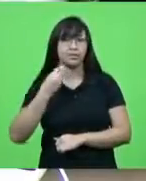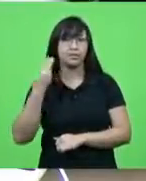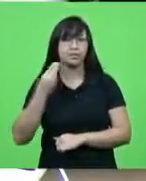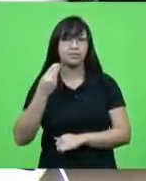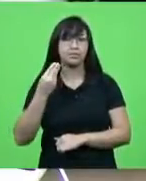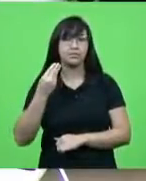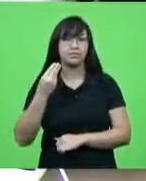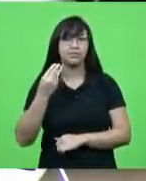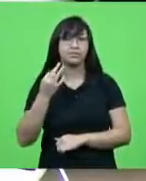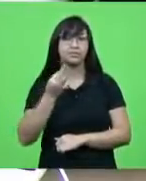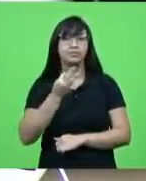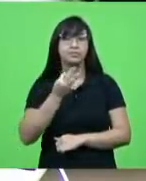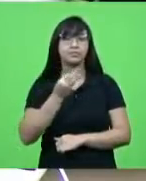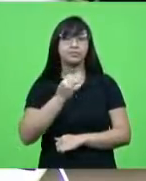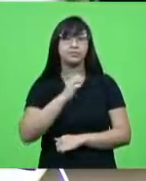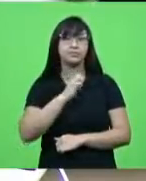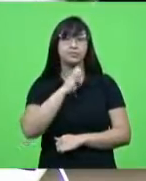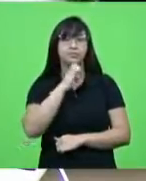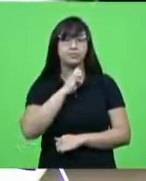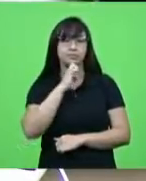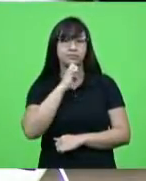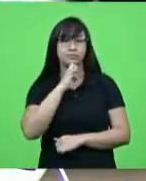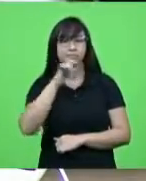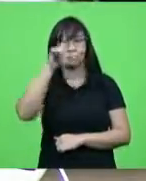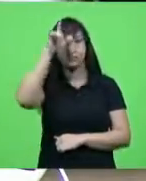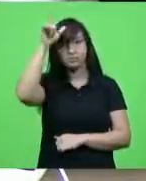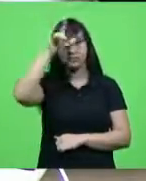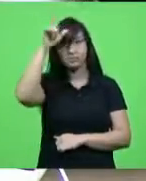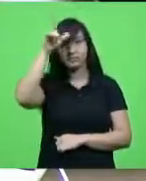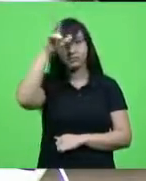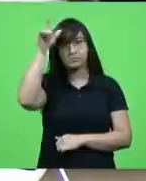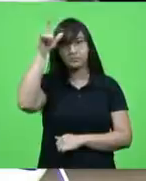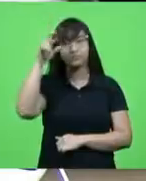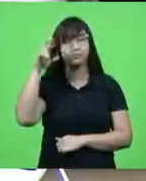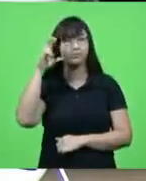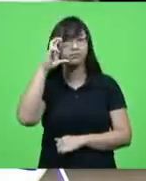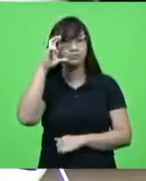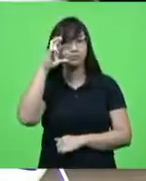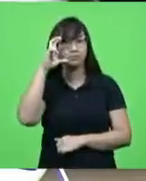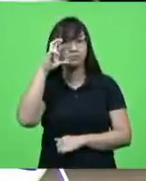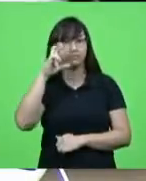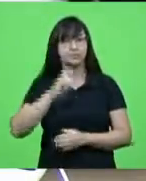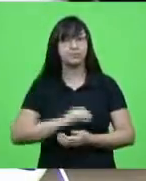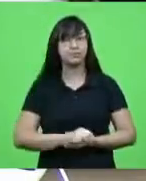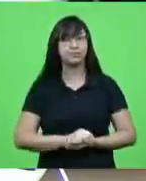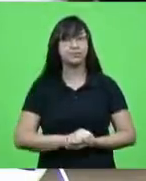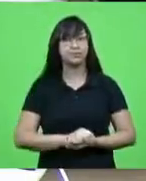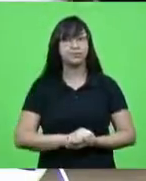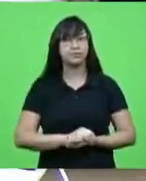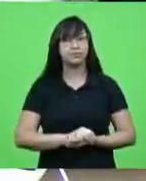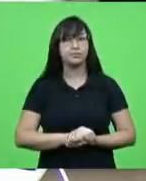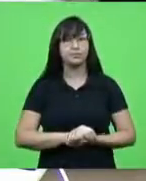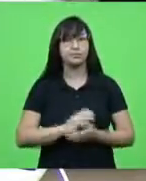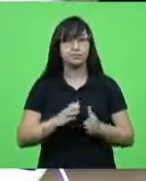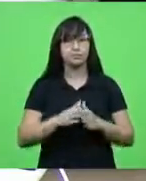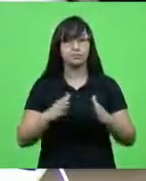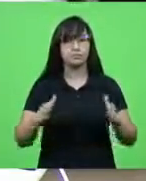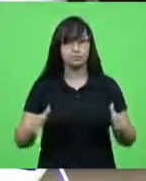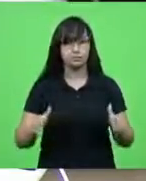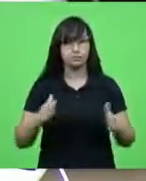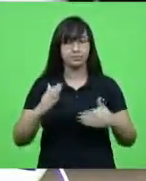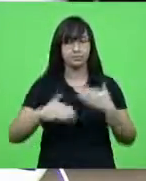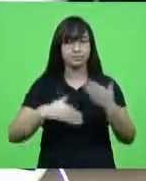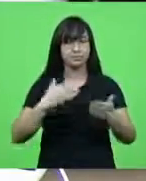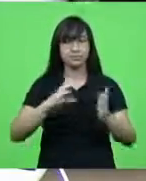Felipe Estevam, Sargento Lima e Ricardo Alba. Grande expediente. Neste horário destinado aos